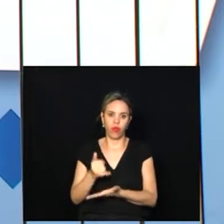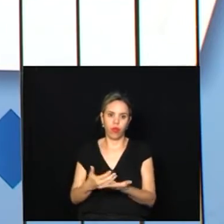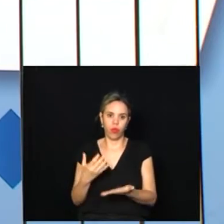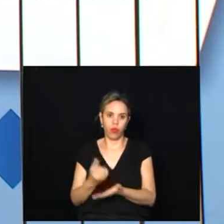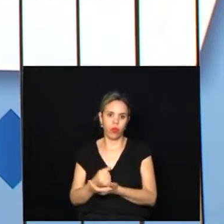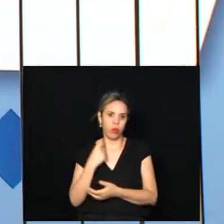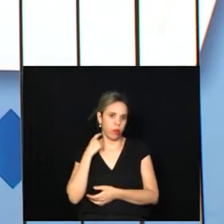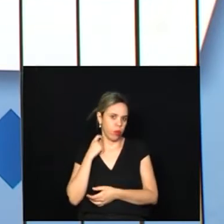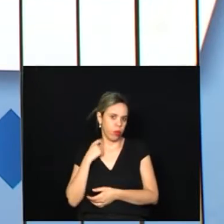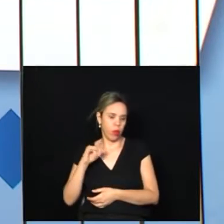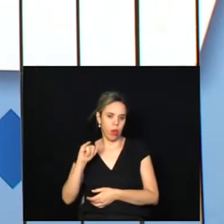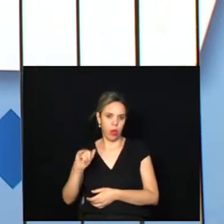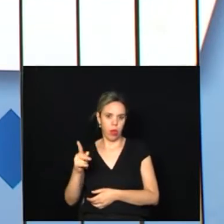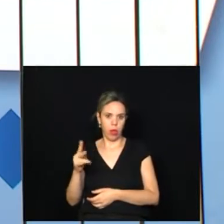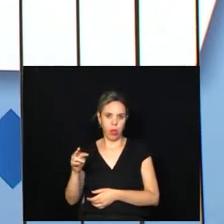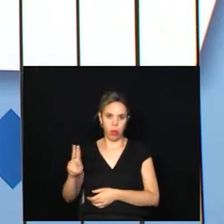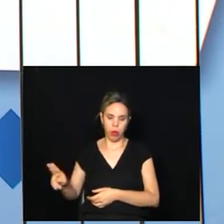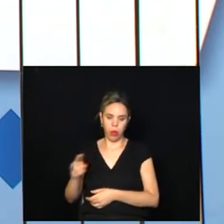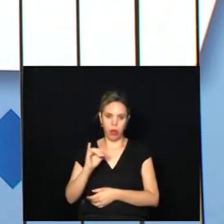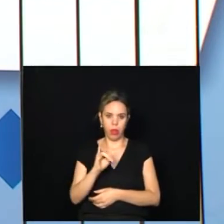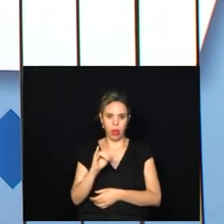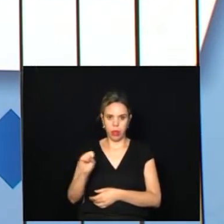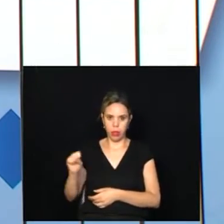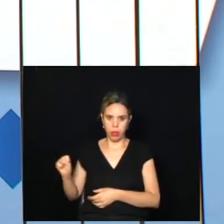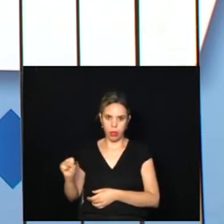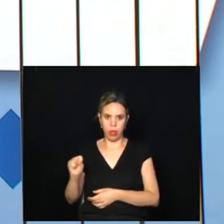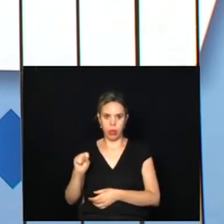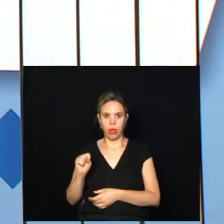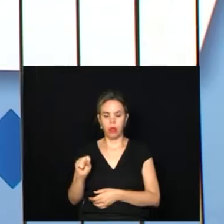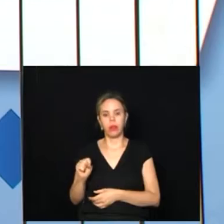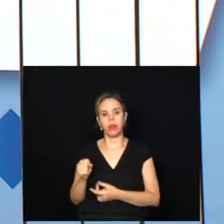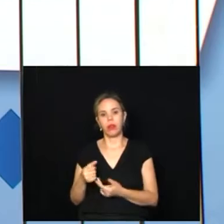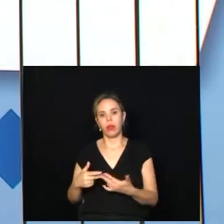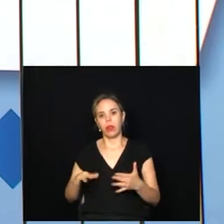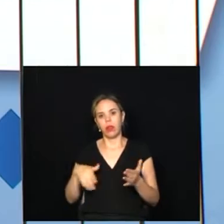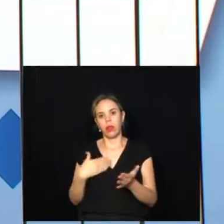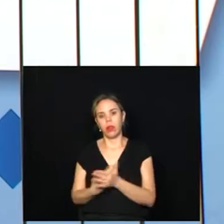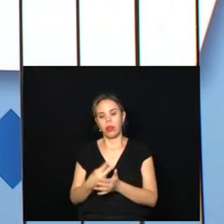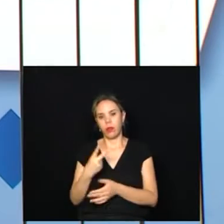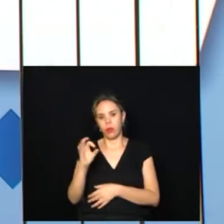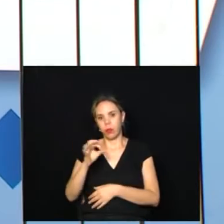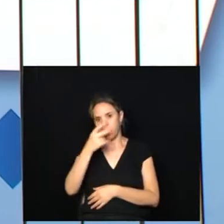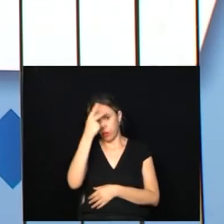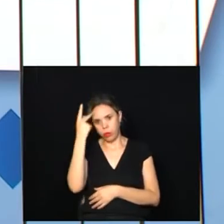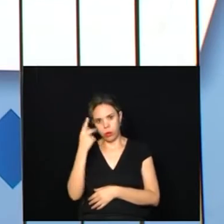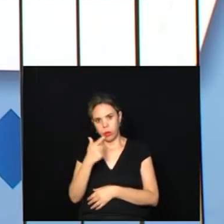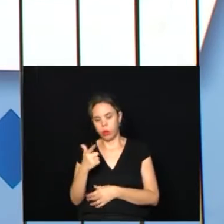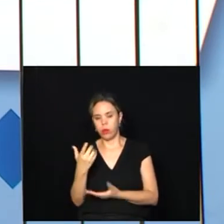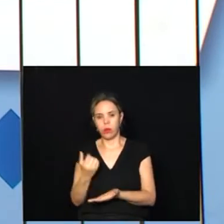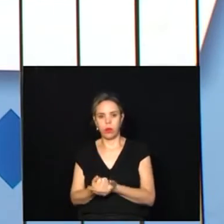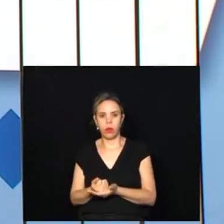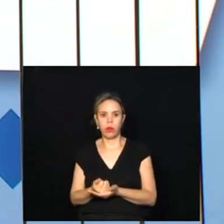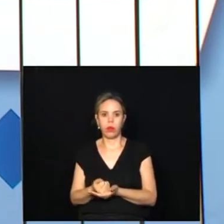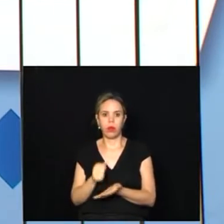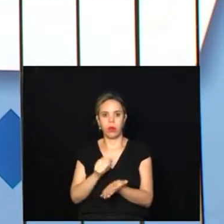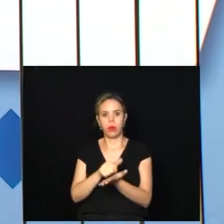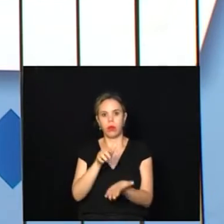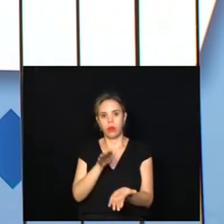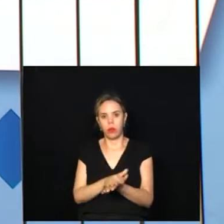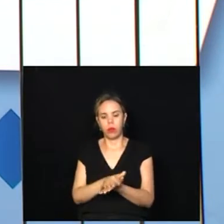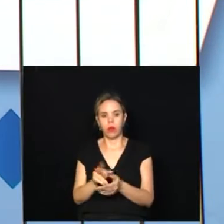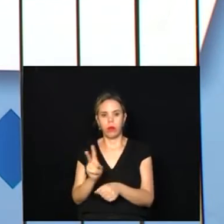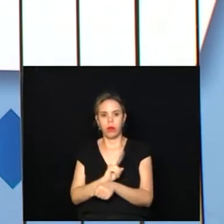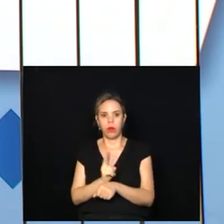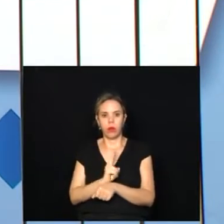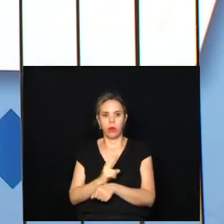são IPTU, ISS e taxas, e até 20% para não tributários, que são multas da